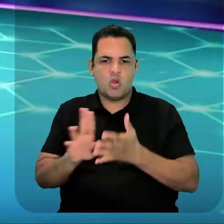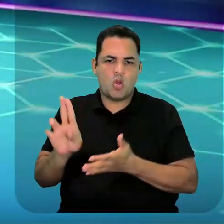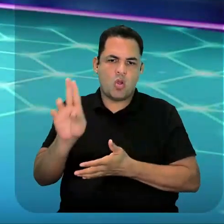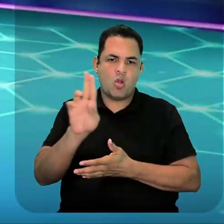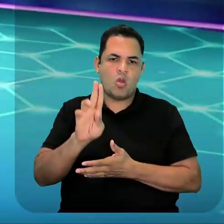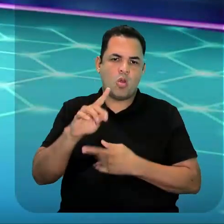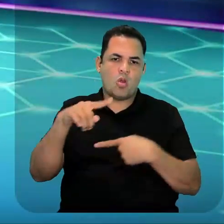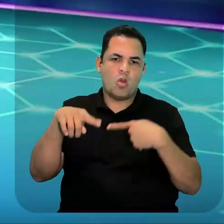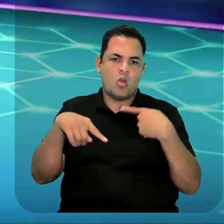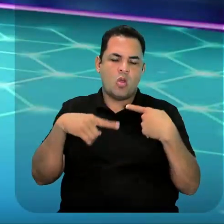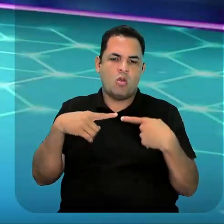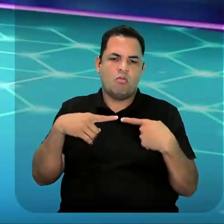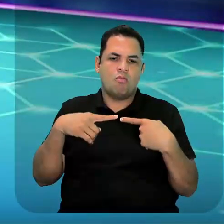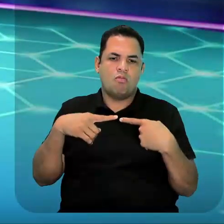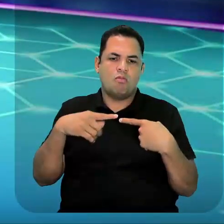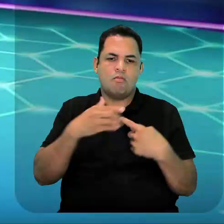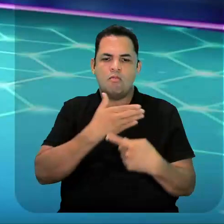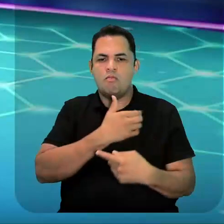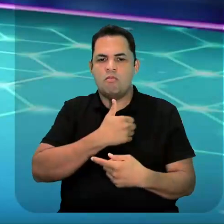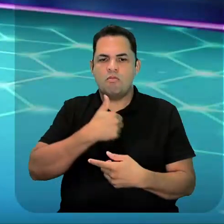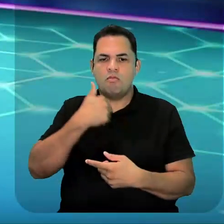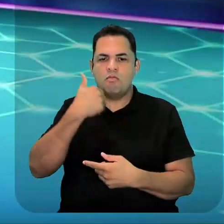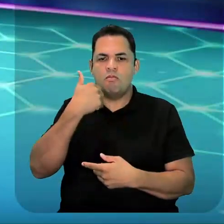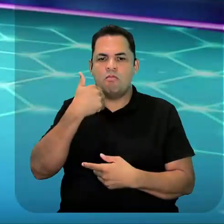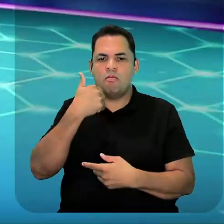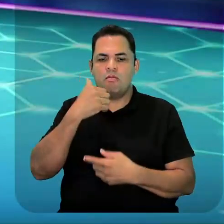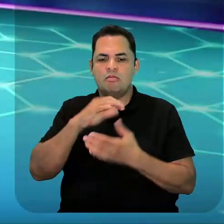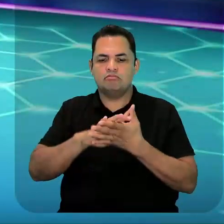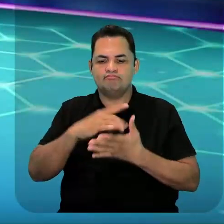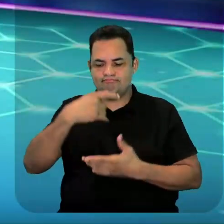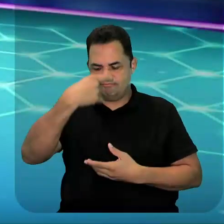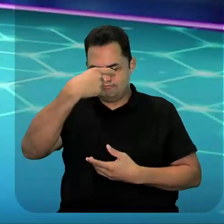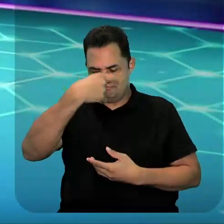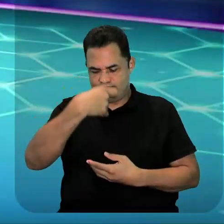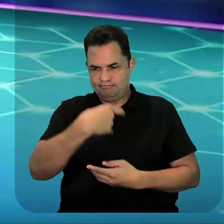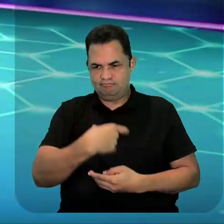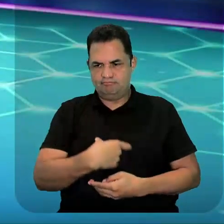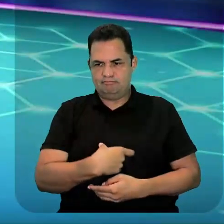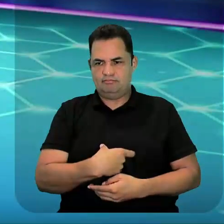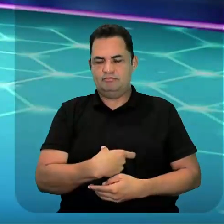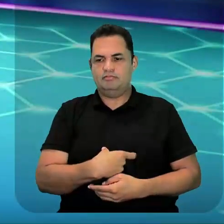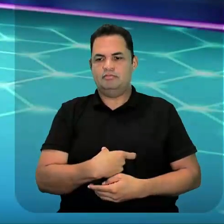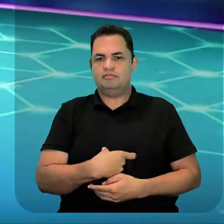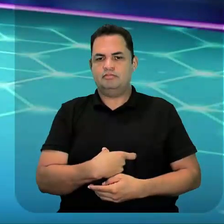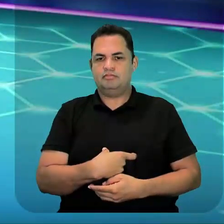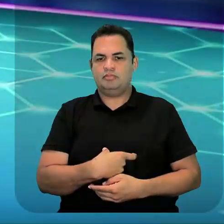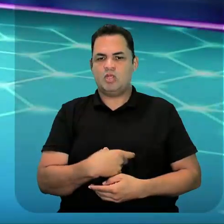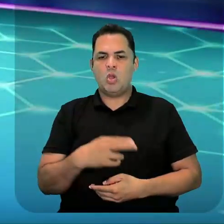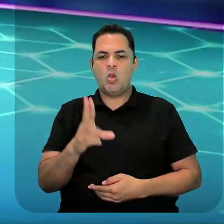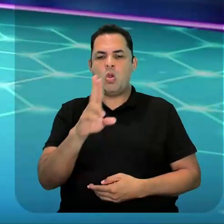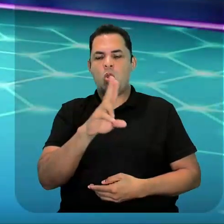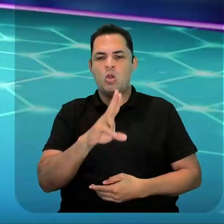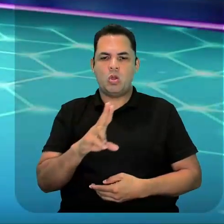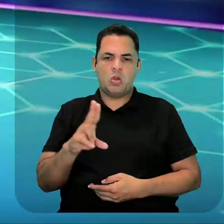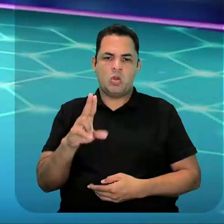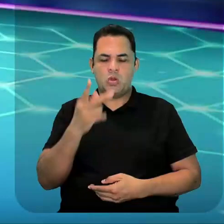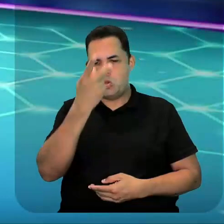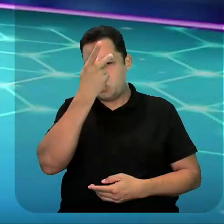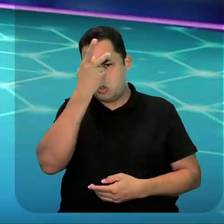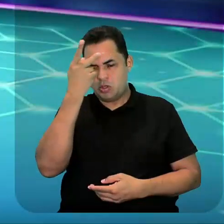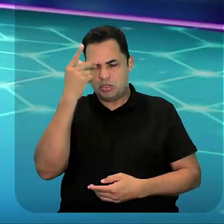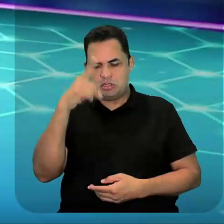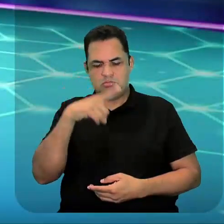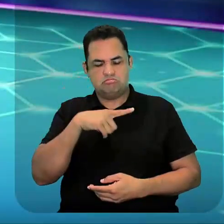a intenção de melhorar a aparência, ou seja, a pessoa faz o uso para ter